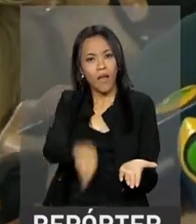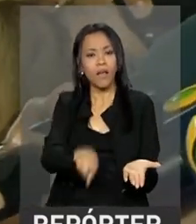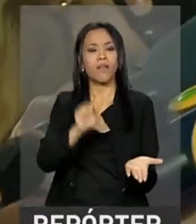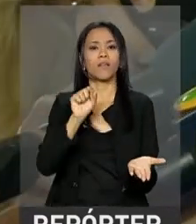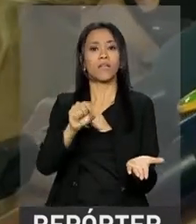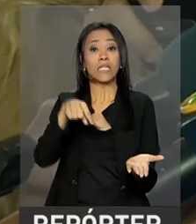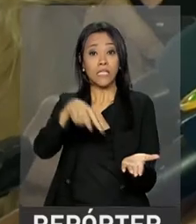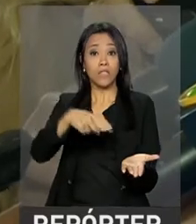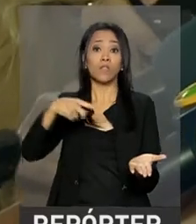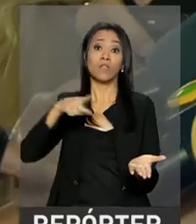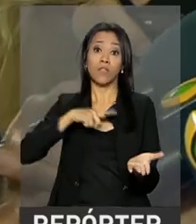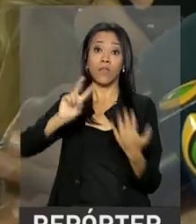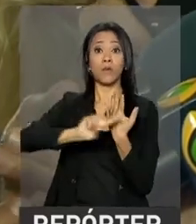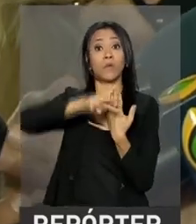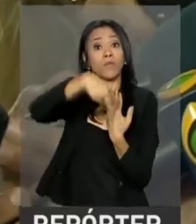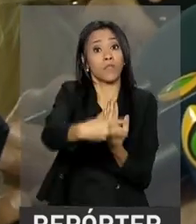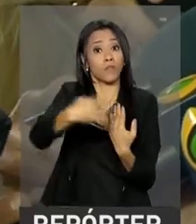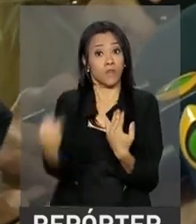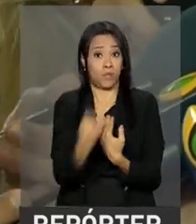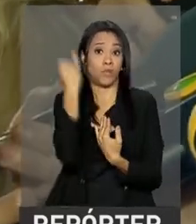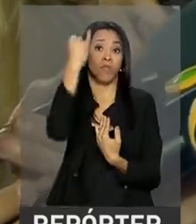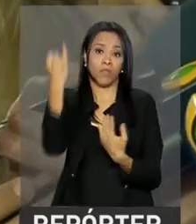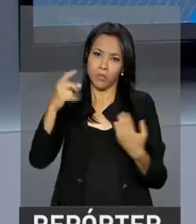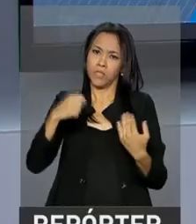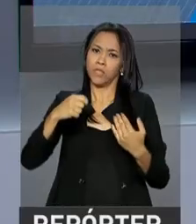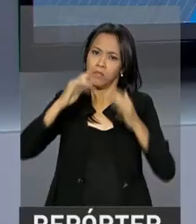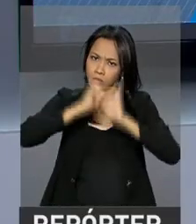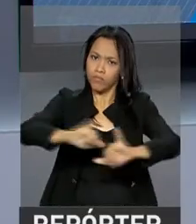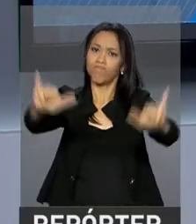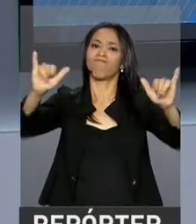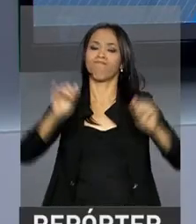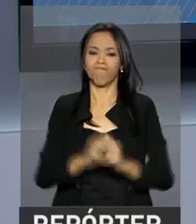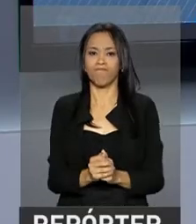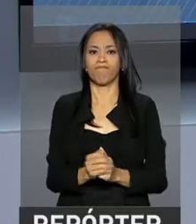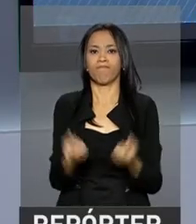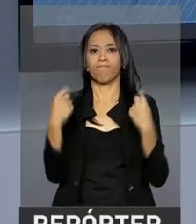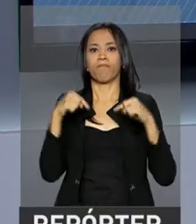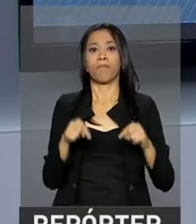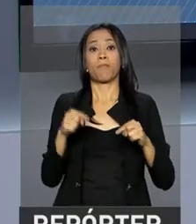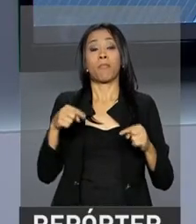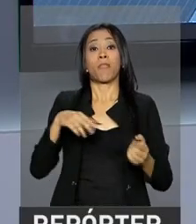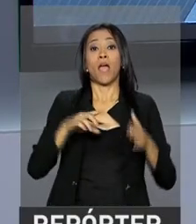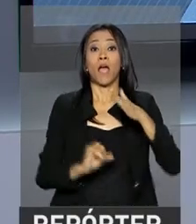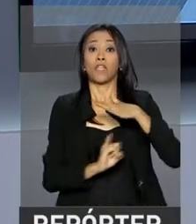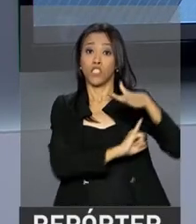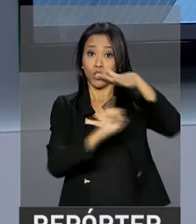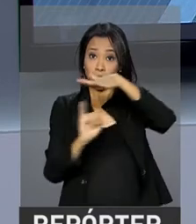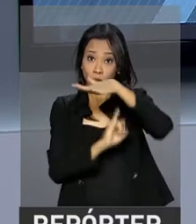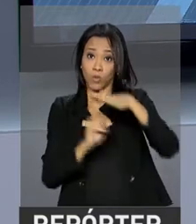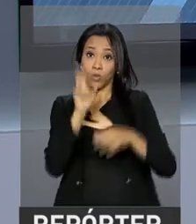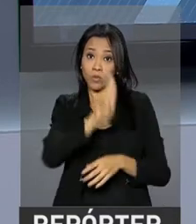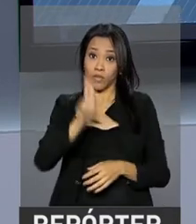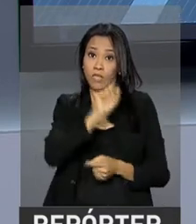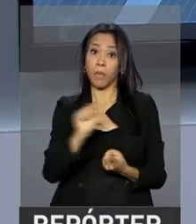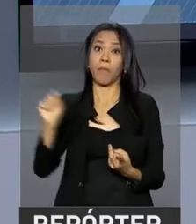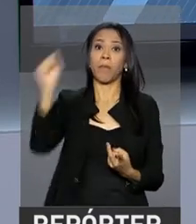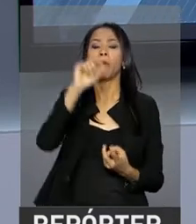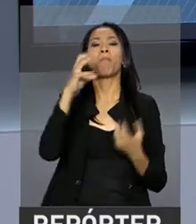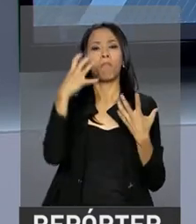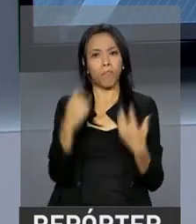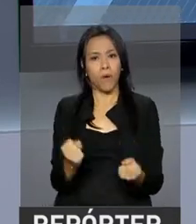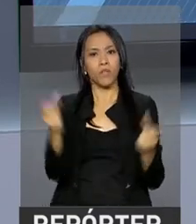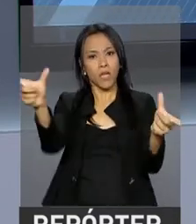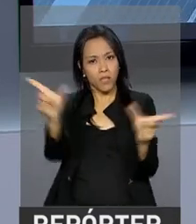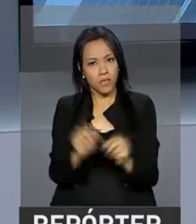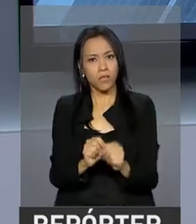efeito importante de simbolismo e deve ser exaltado. As instituições de educação superior públicas podem aderir ao Sistema